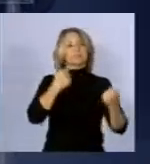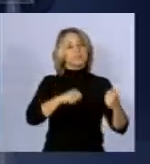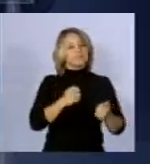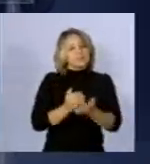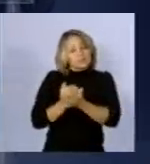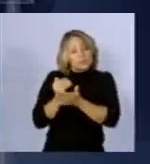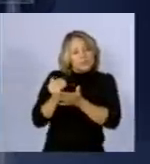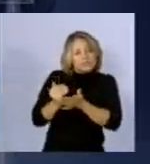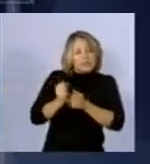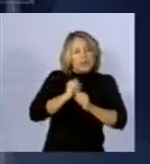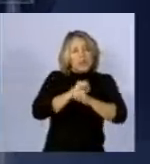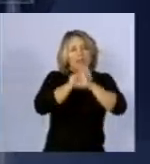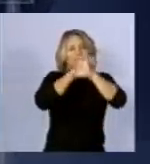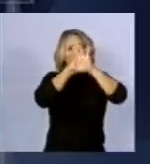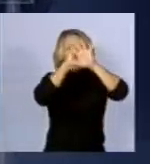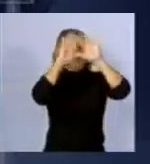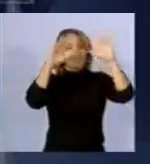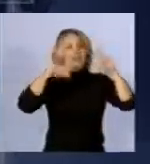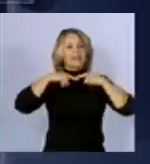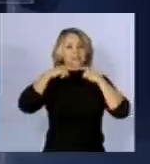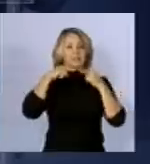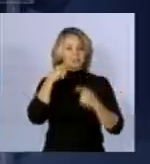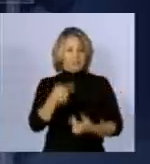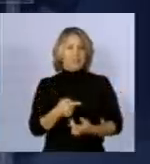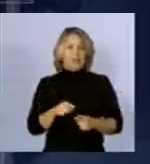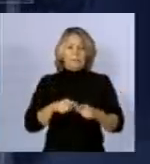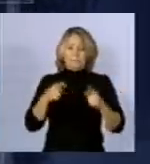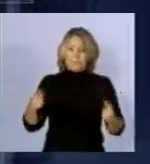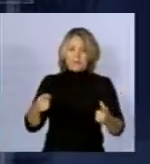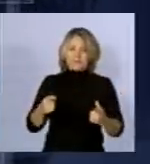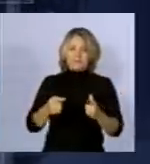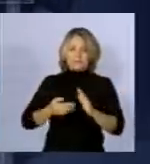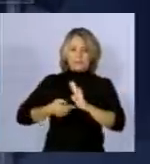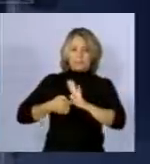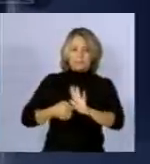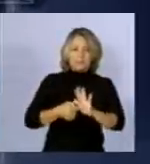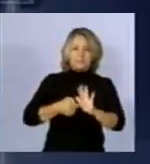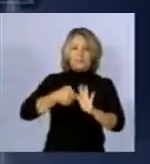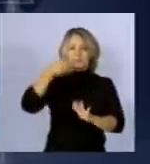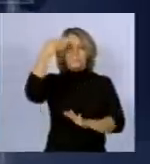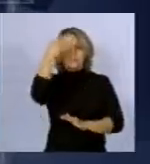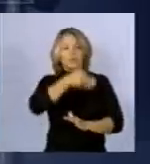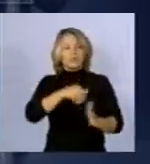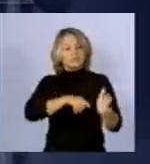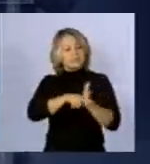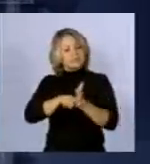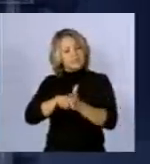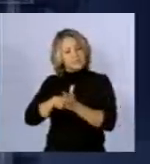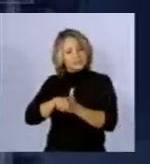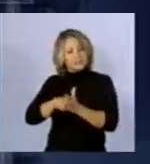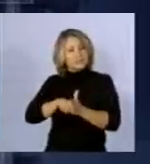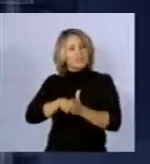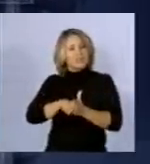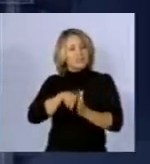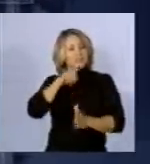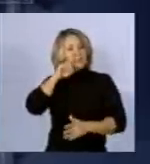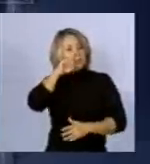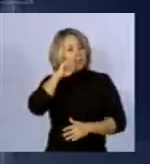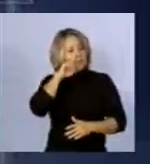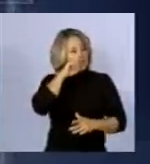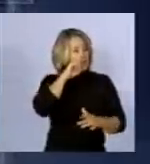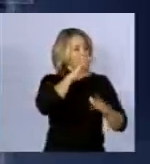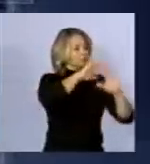tentar clarear a dúvida mas os indícios as evidências científicas entre o risco da eh do campo